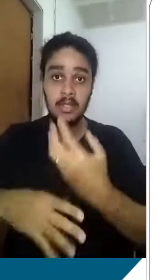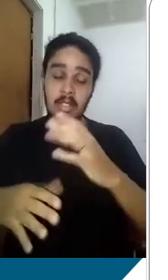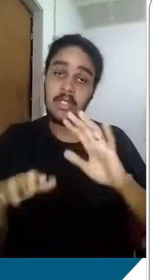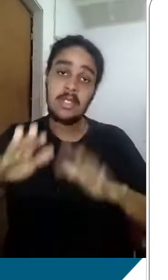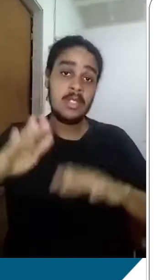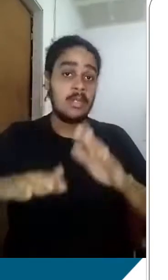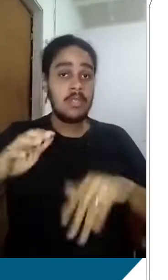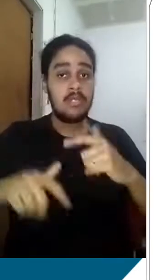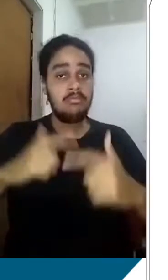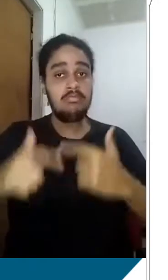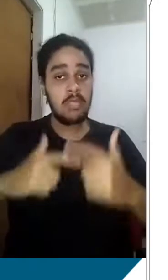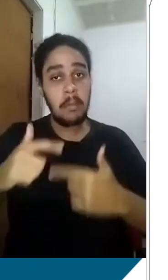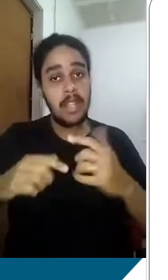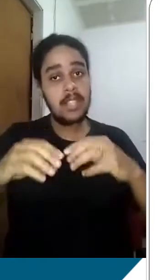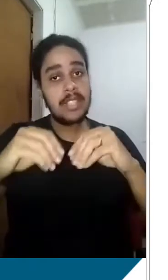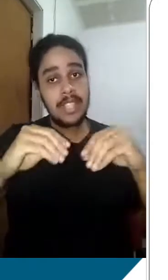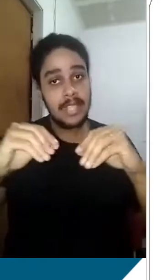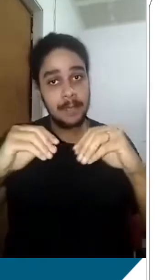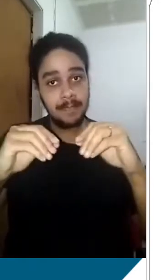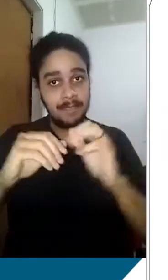depender diretamente do tamanho da terra.